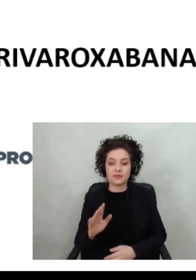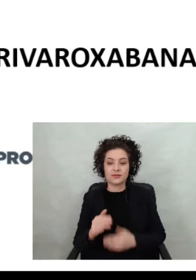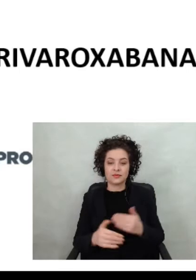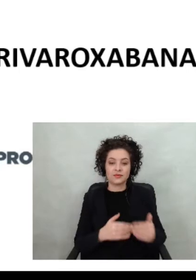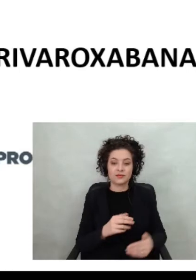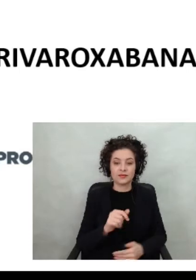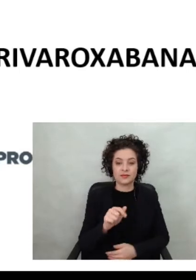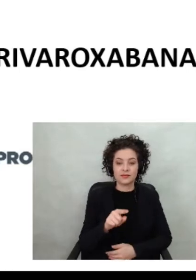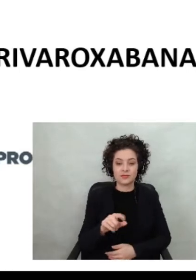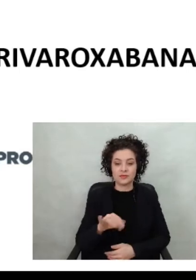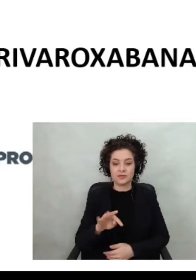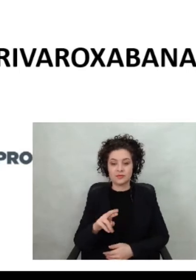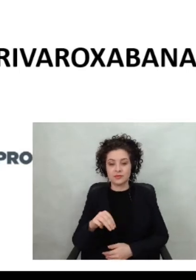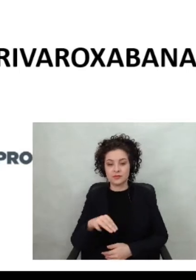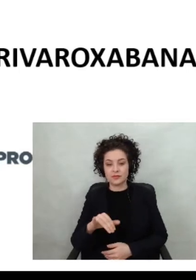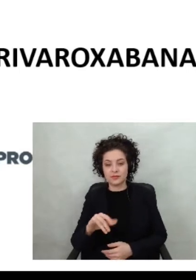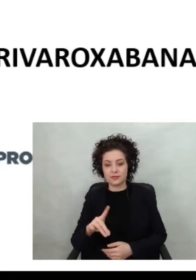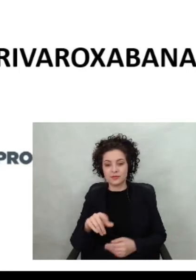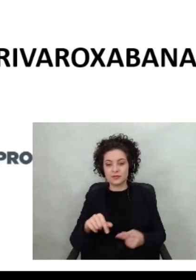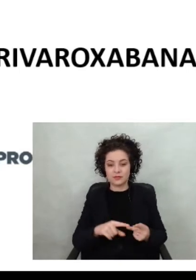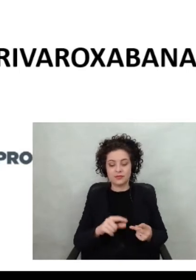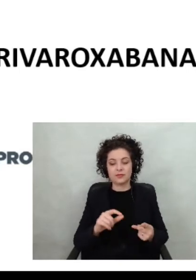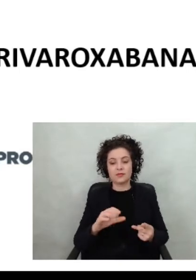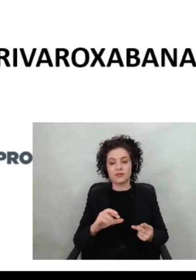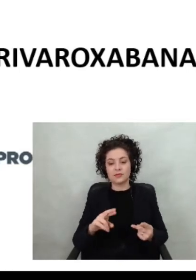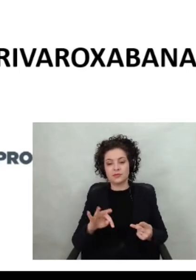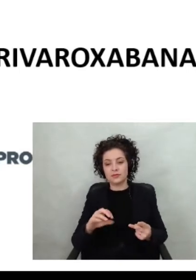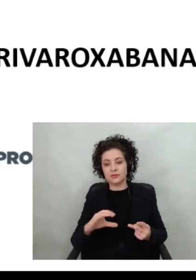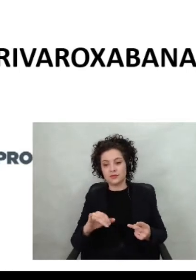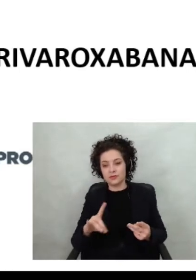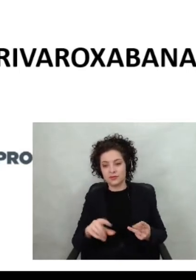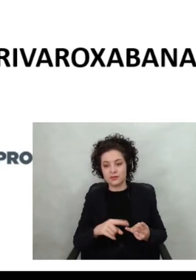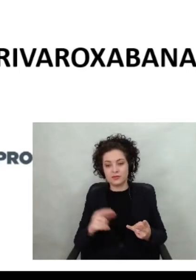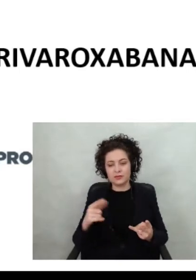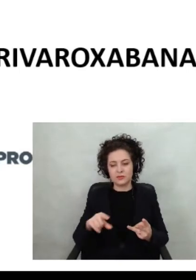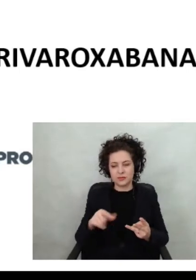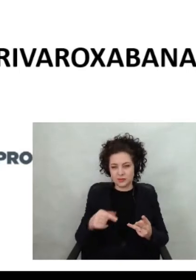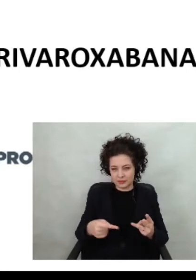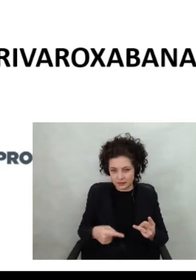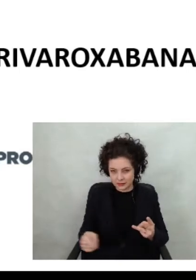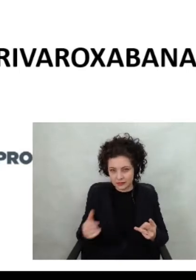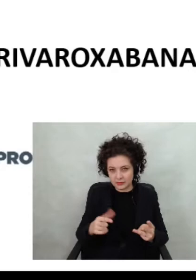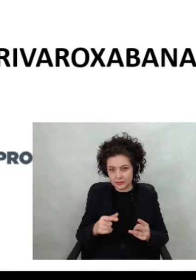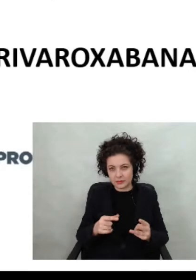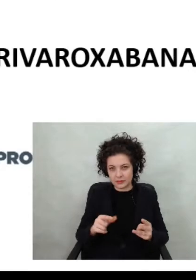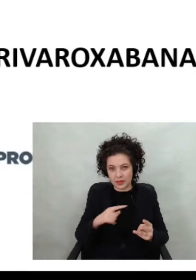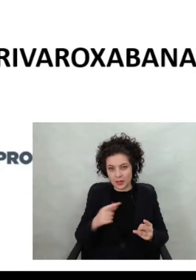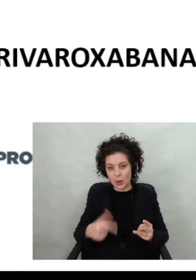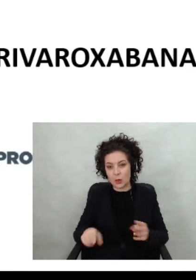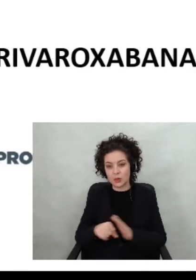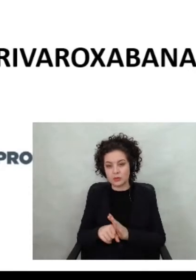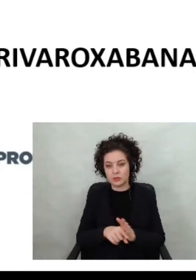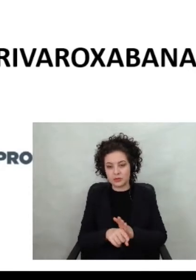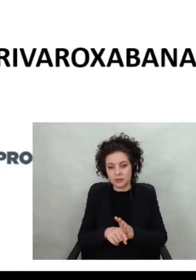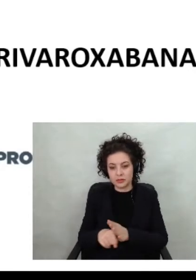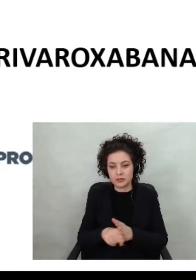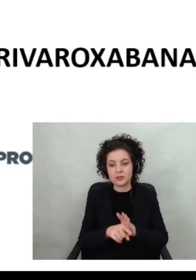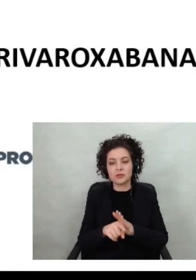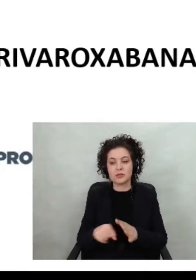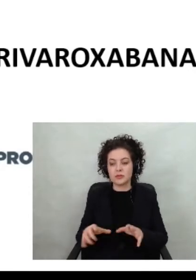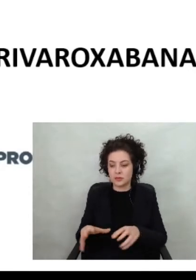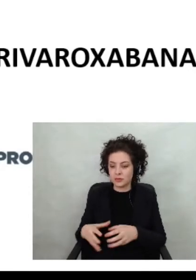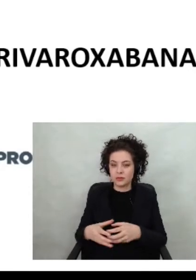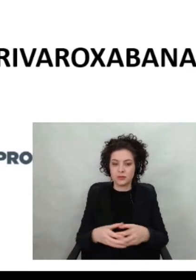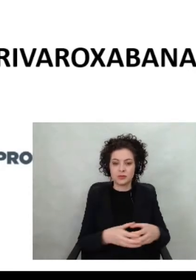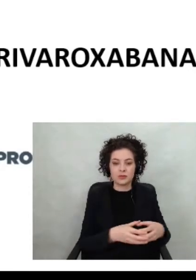de corticoide terminou, o estudo de tocilizumab deve terminar essa semana. Esses estudos têm sido feitos em conjunto com a